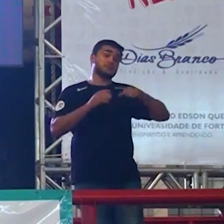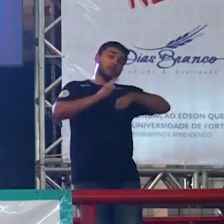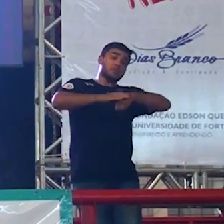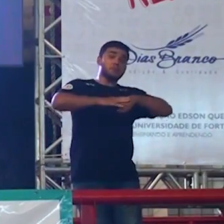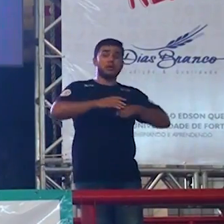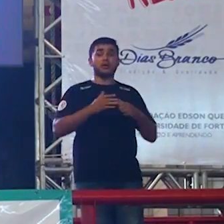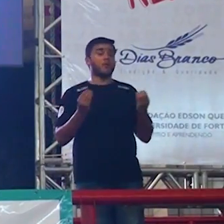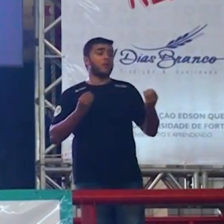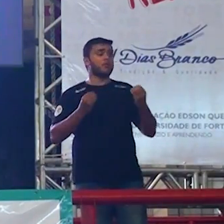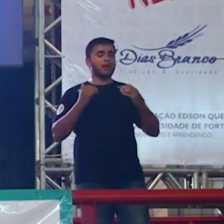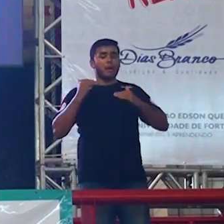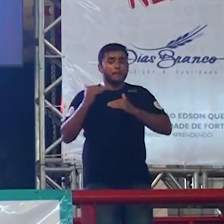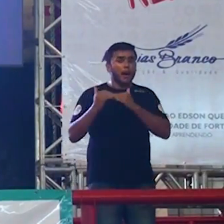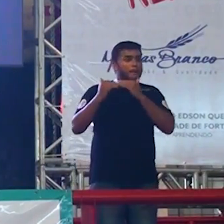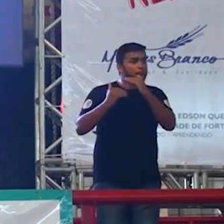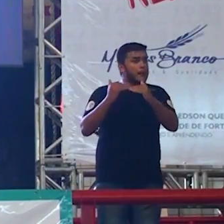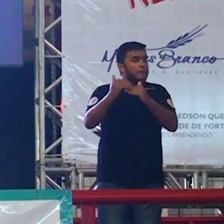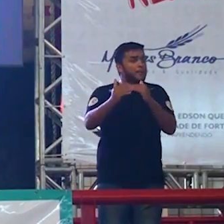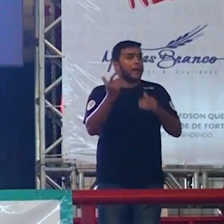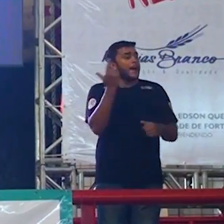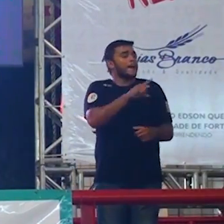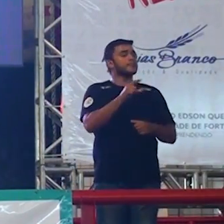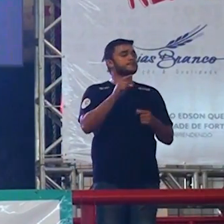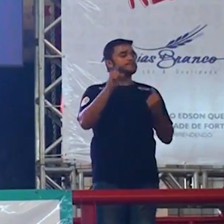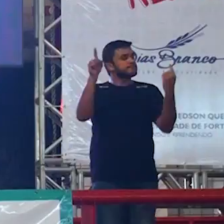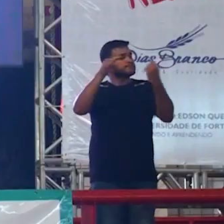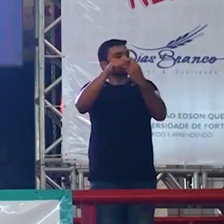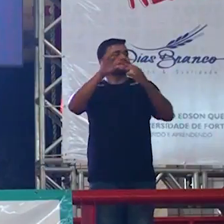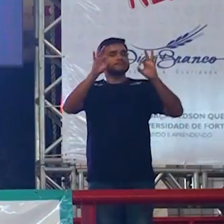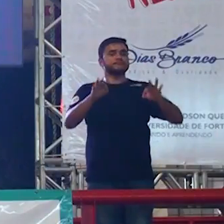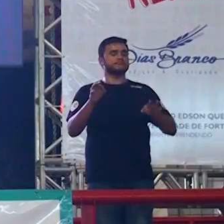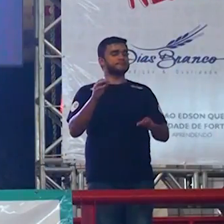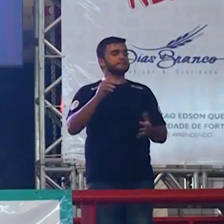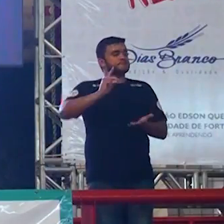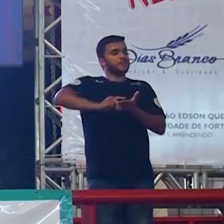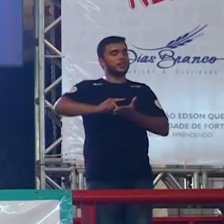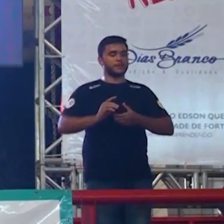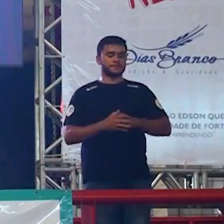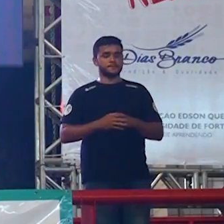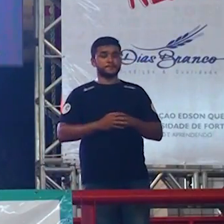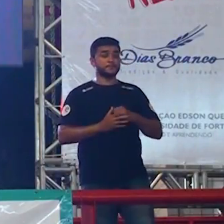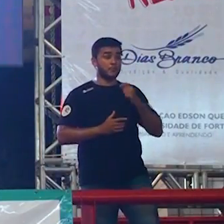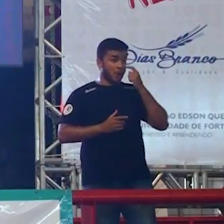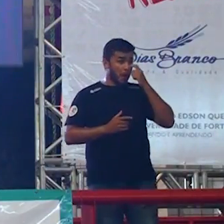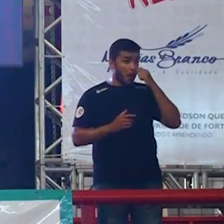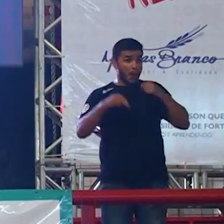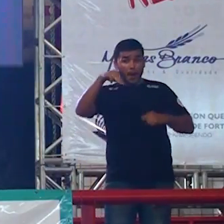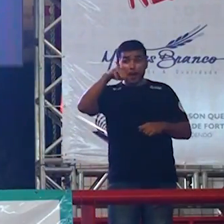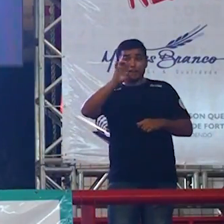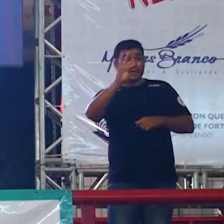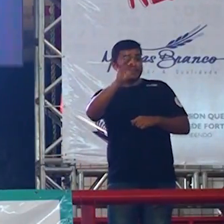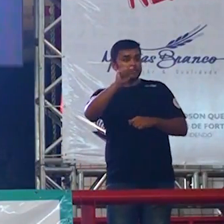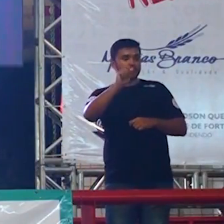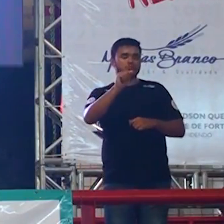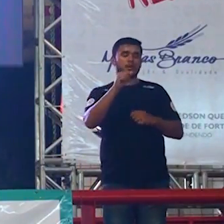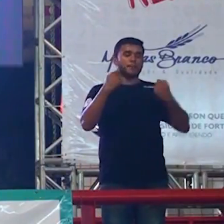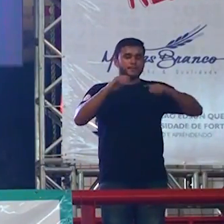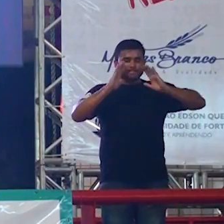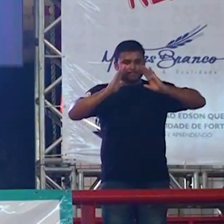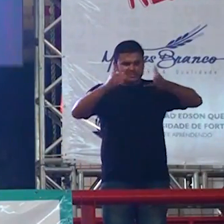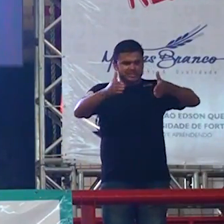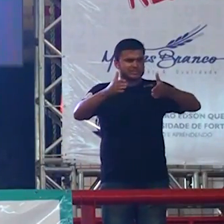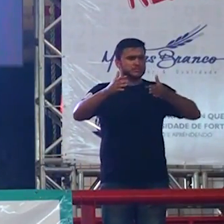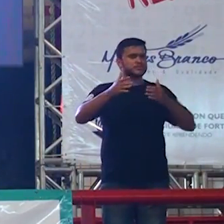você tem que dar para que esses seus objetivos se tornem realidade. As suas metas, elas têm que ser específicas e